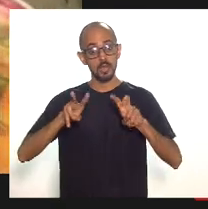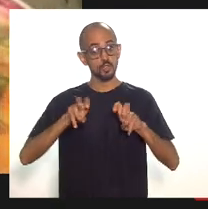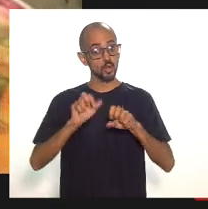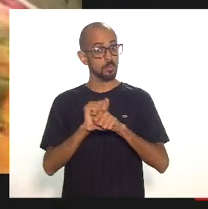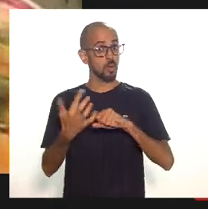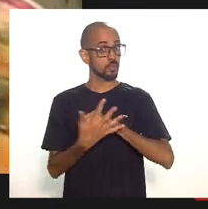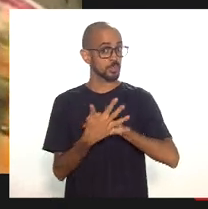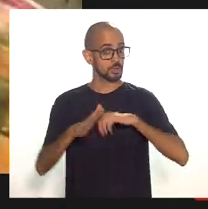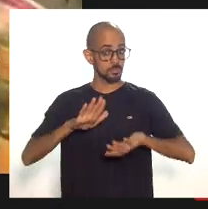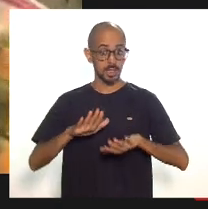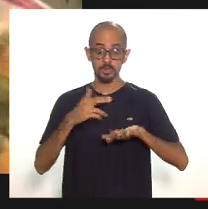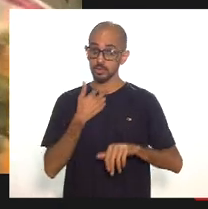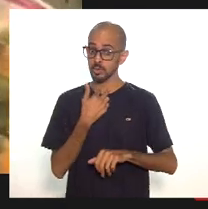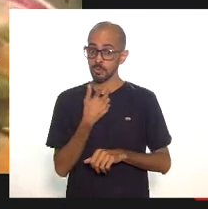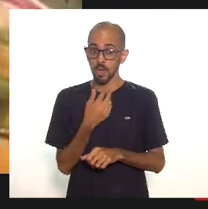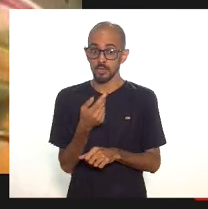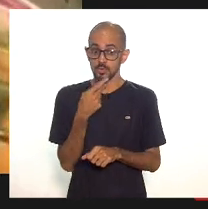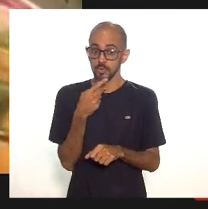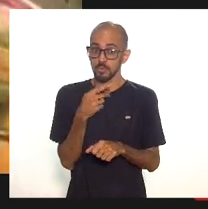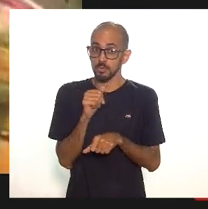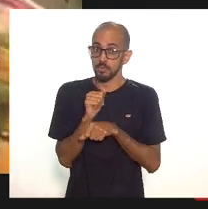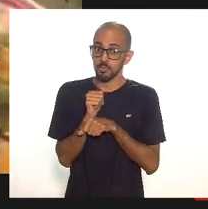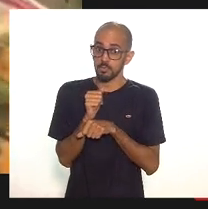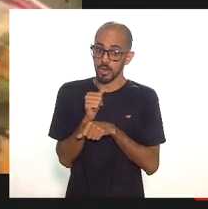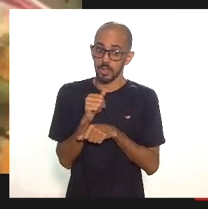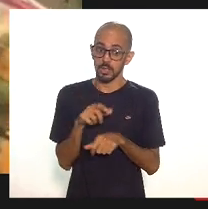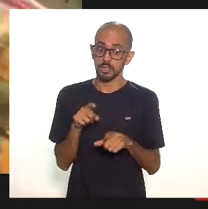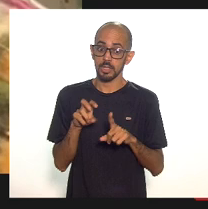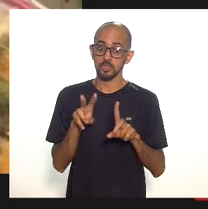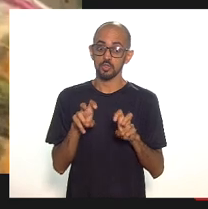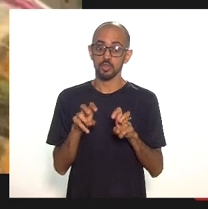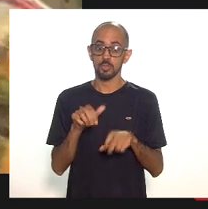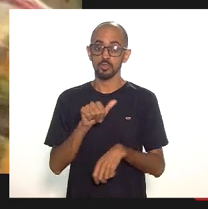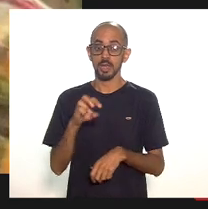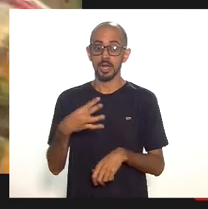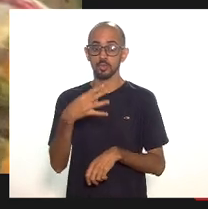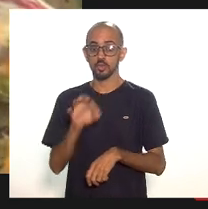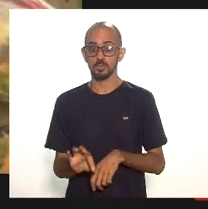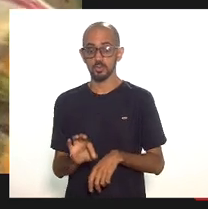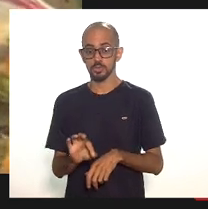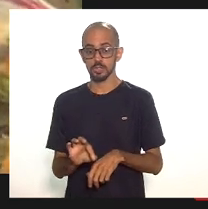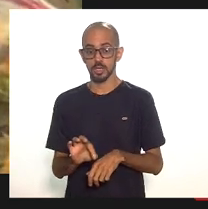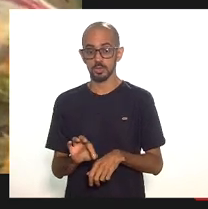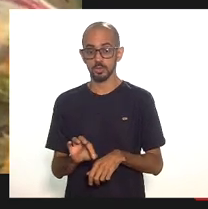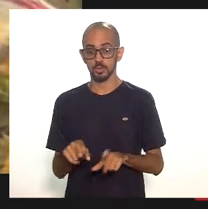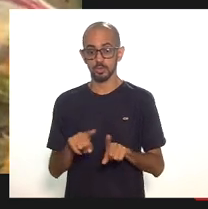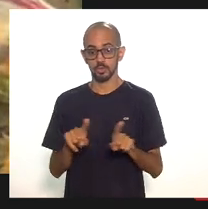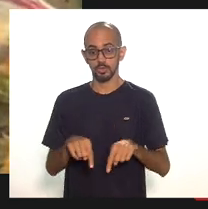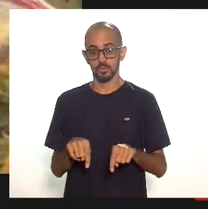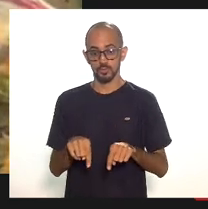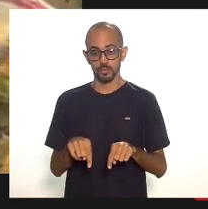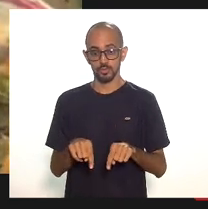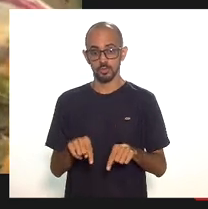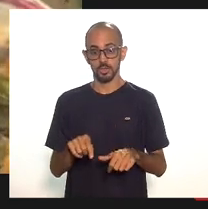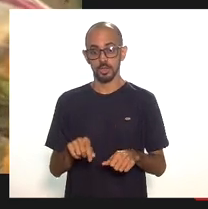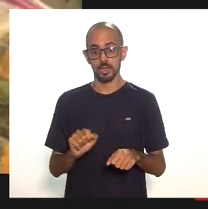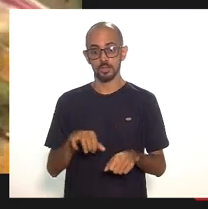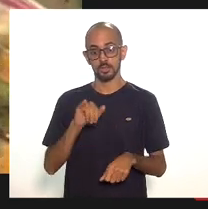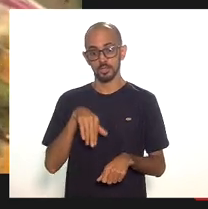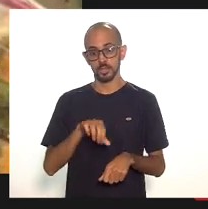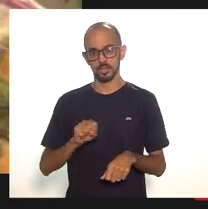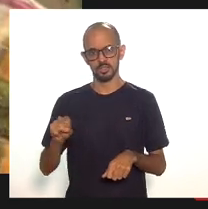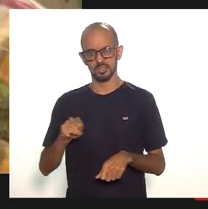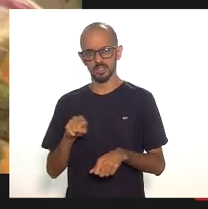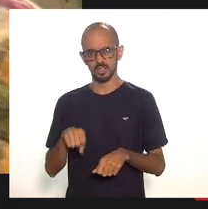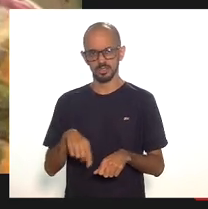posso deixar de citar a votação da taxação dos 14% dos servidores da alíquota previdenciária.